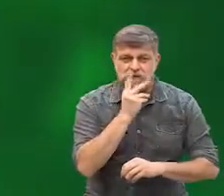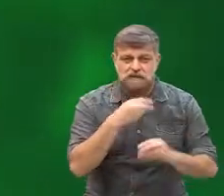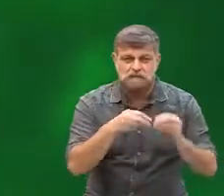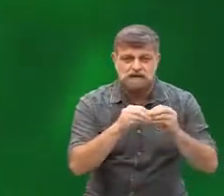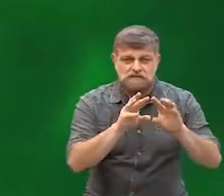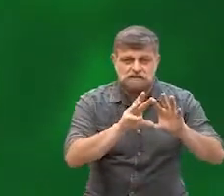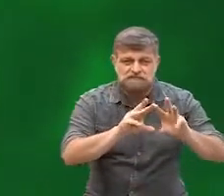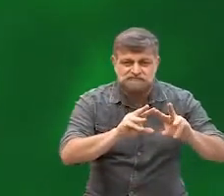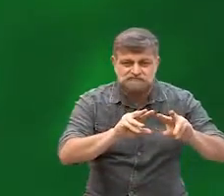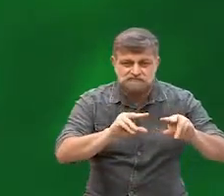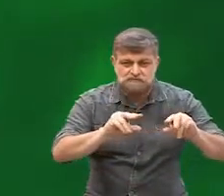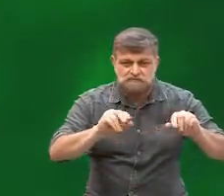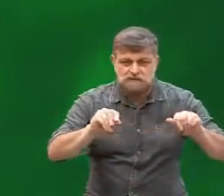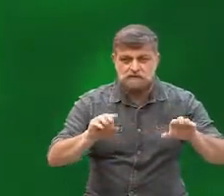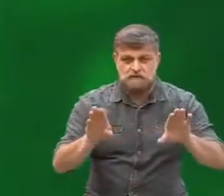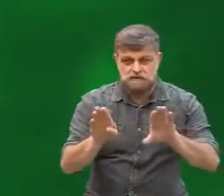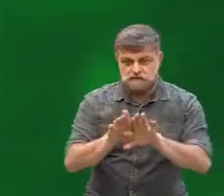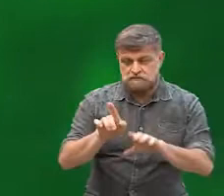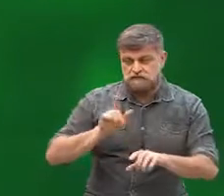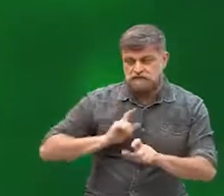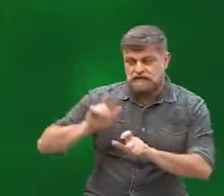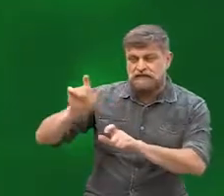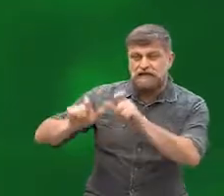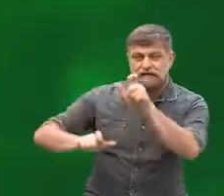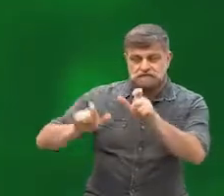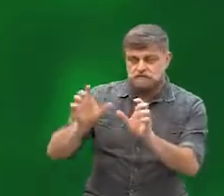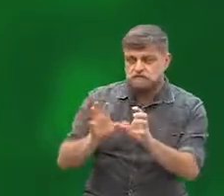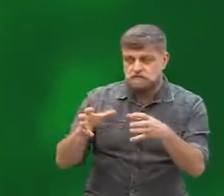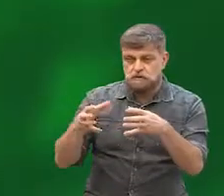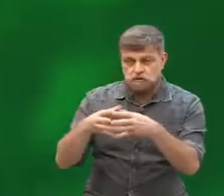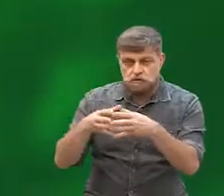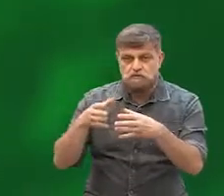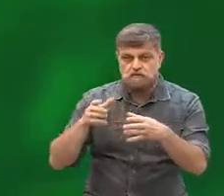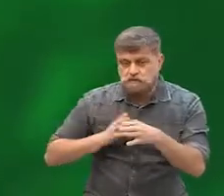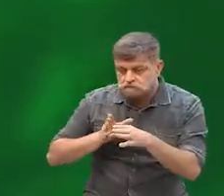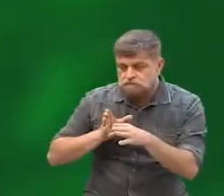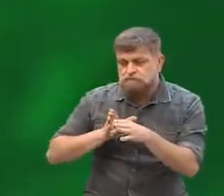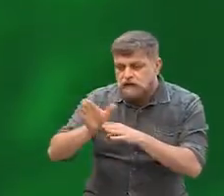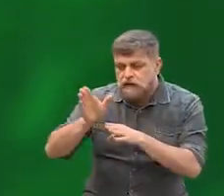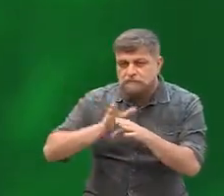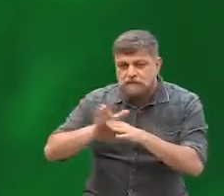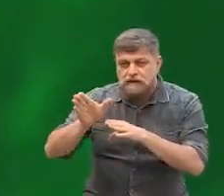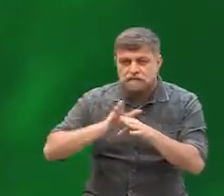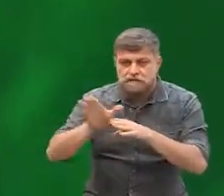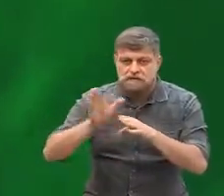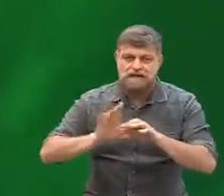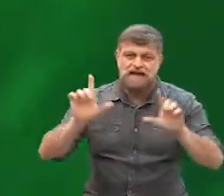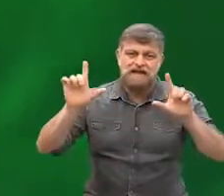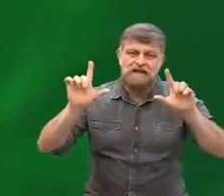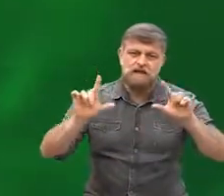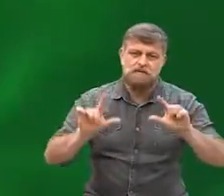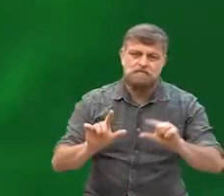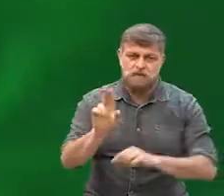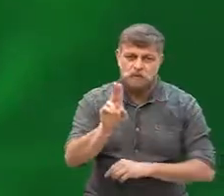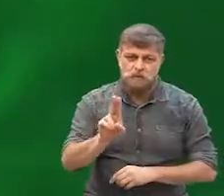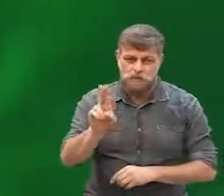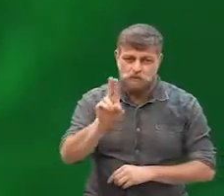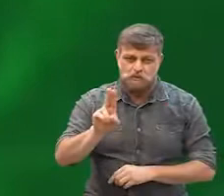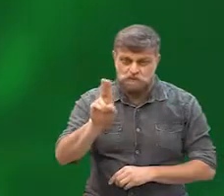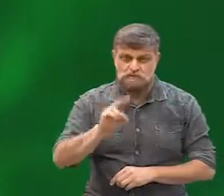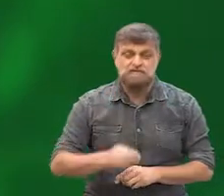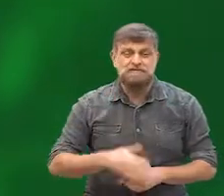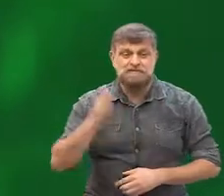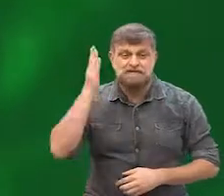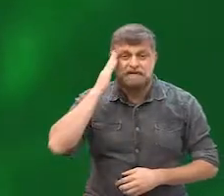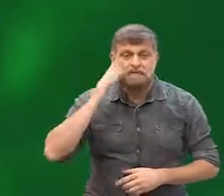lado, há um movimento para que as pessoas reduzam o consumo das embalagens e também pelo descarte